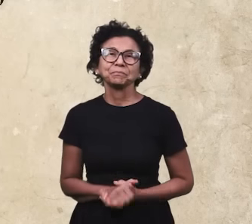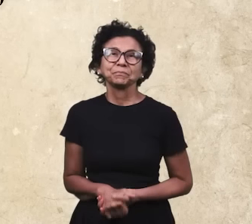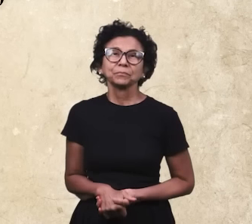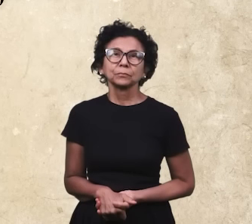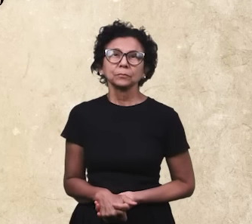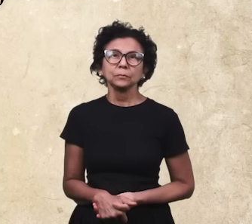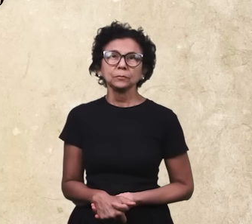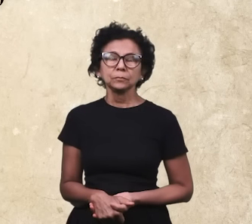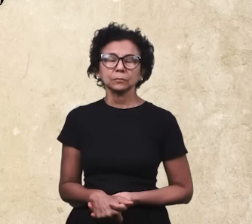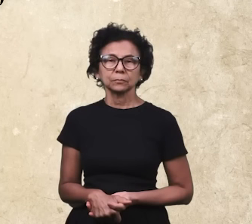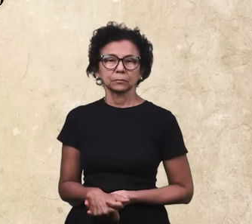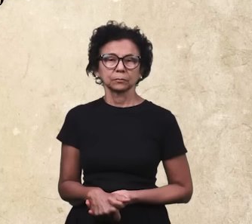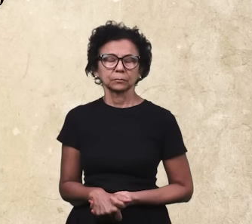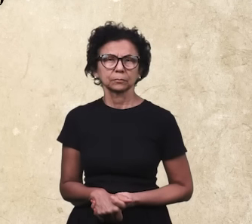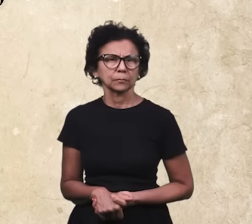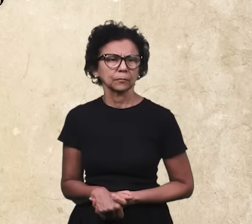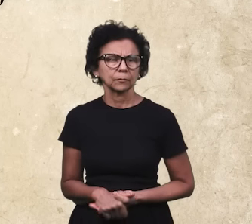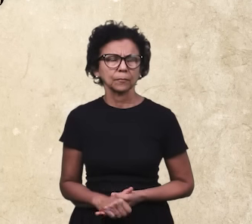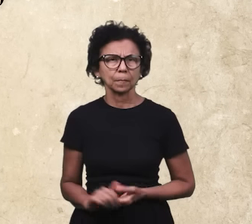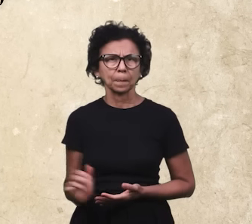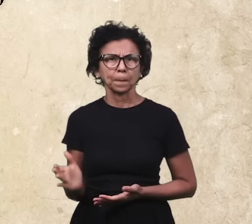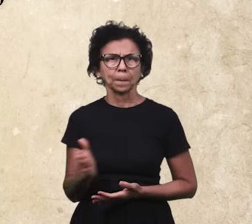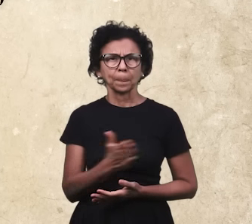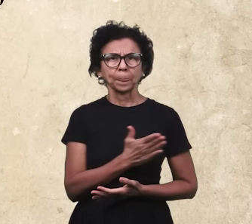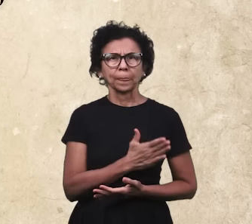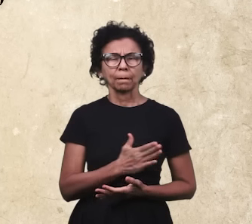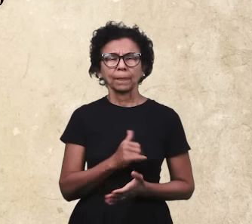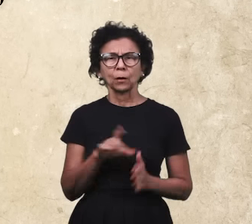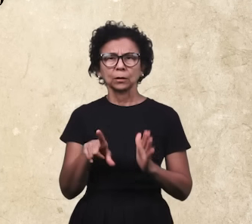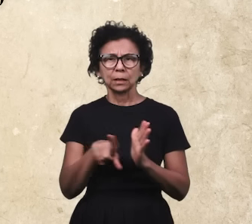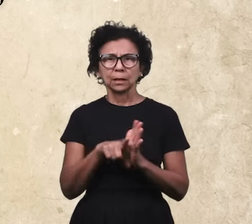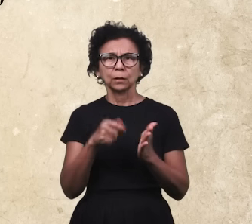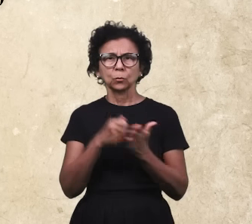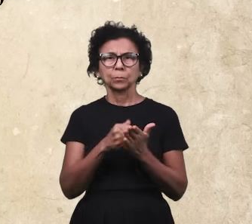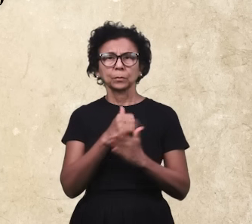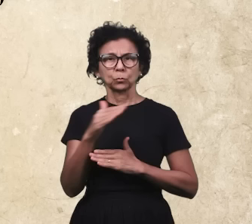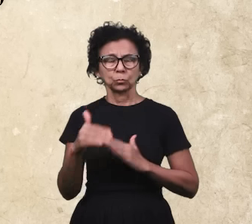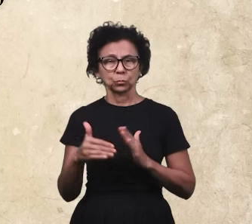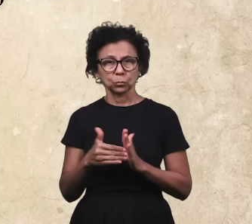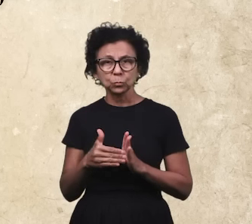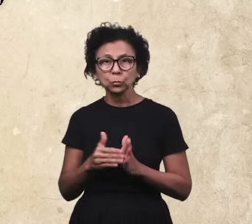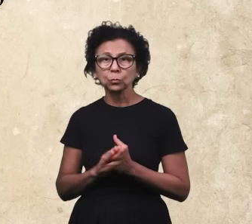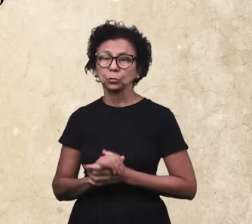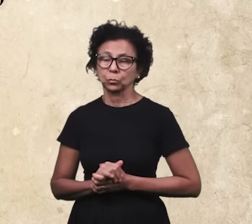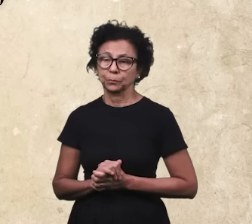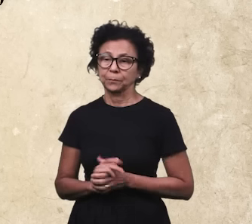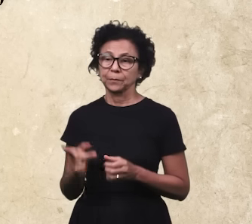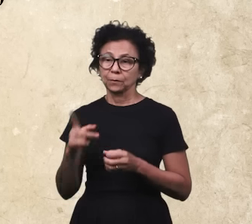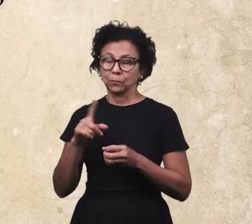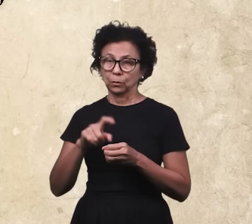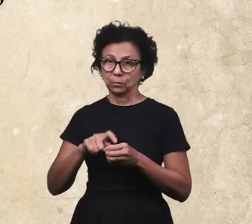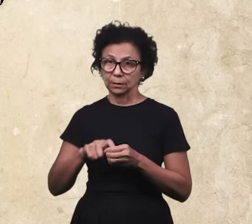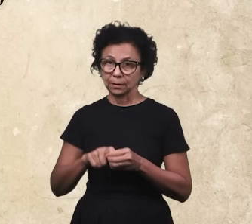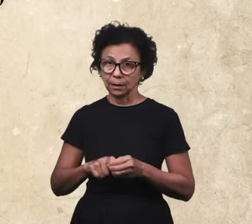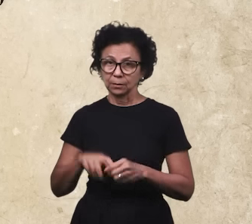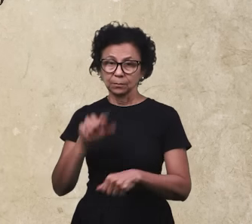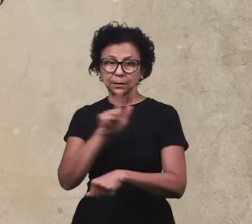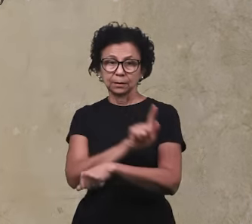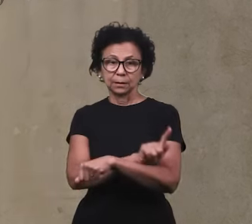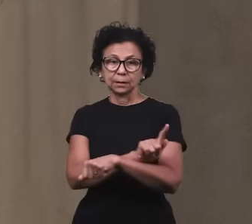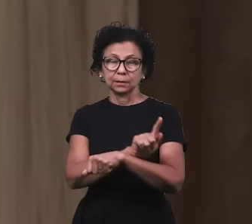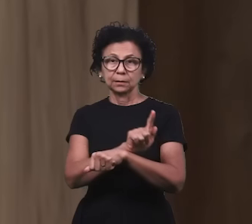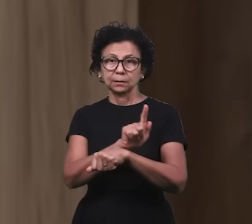quando acabaram de cumprir tudo segundo a lei do Senhor, voltaram a Galiléia para a sua cidade de Nazaré. A